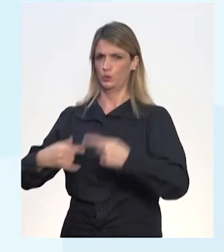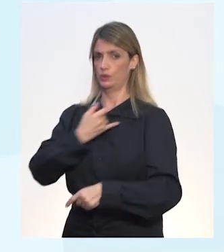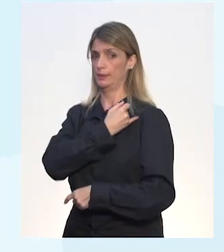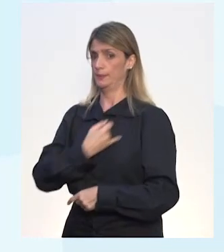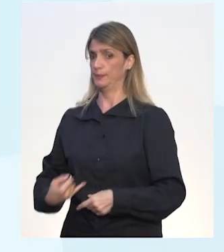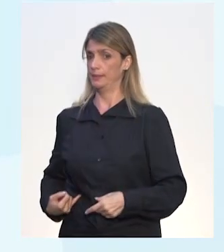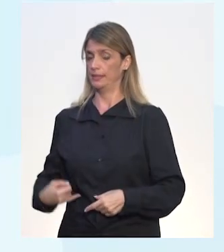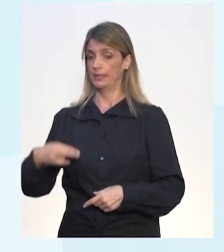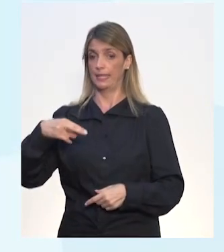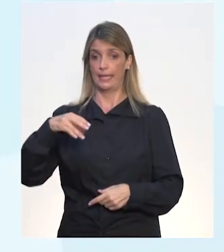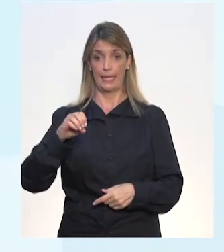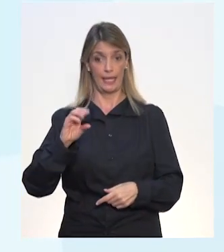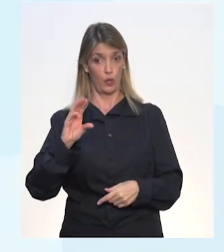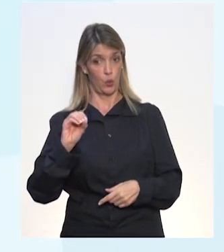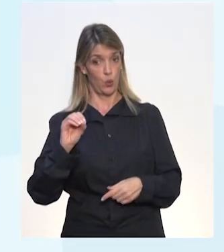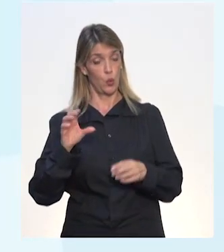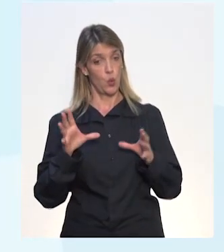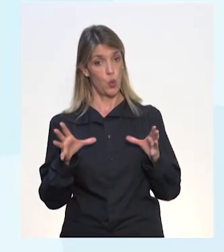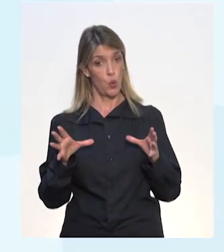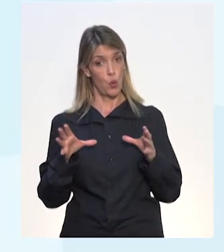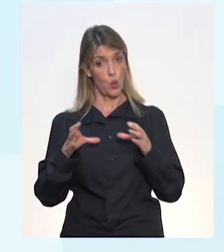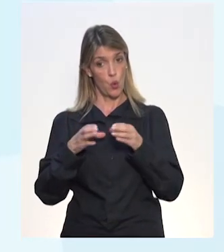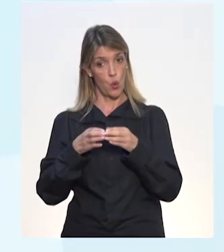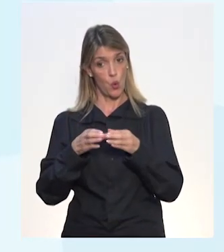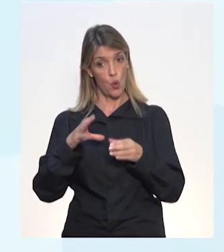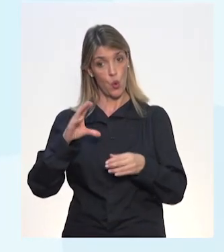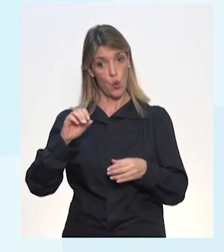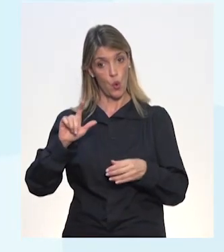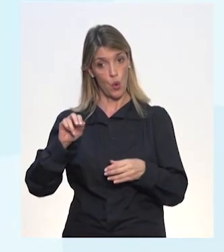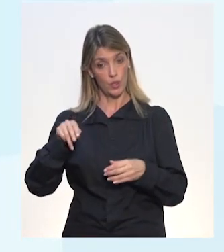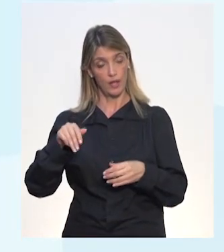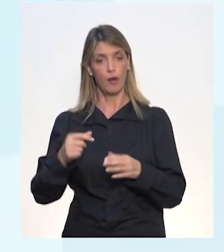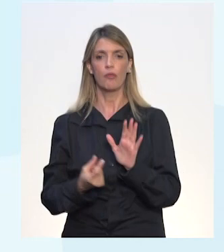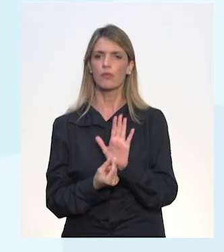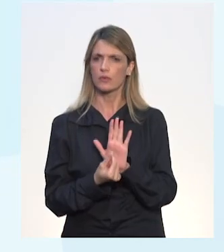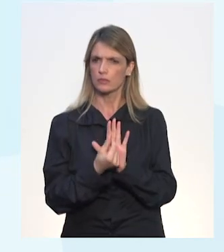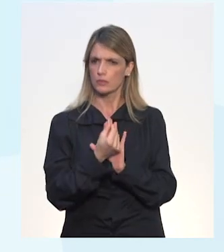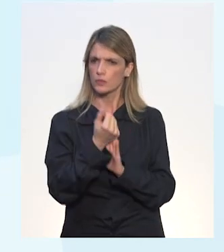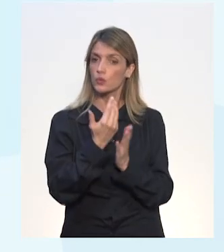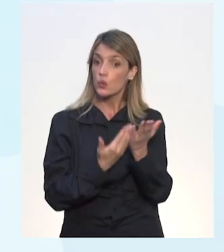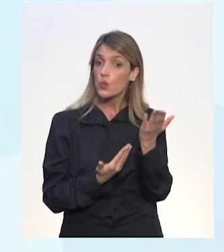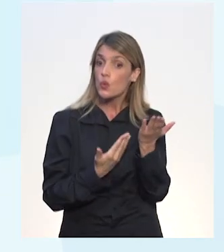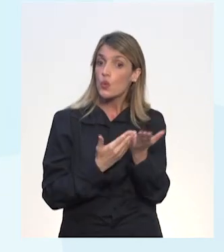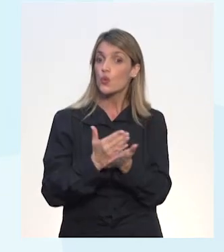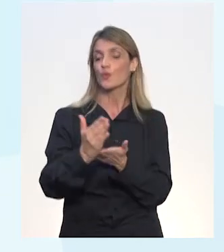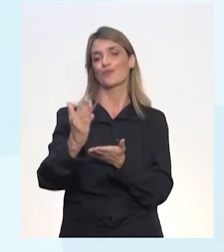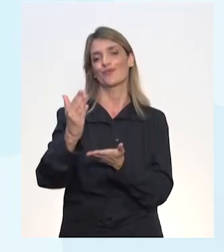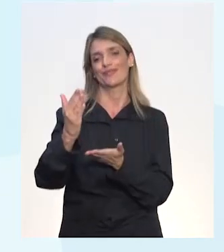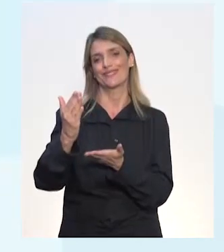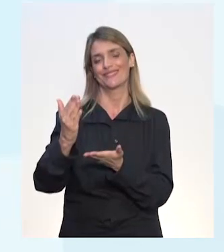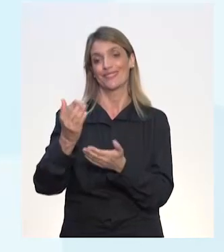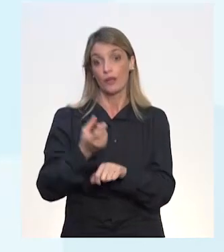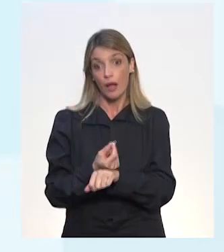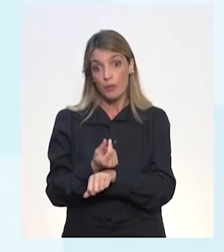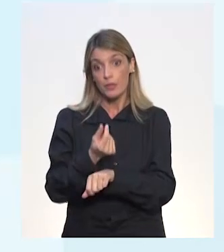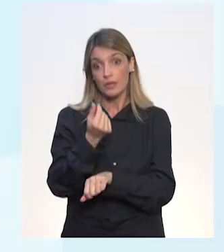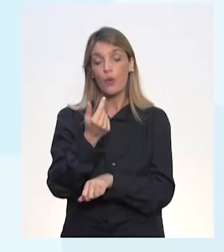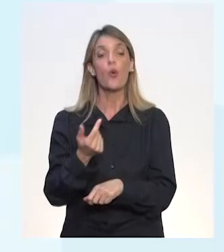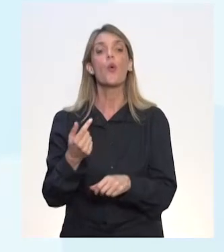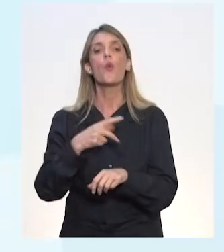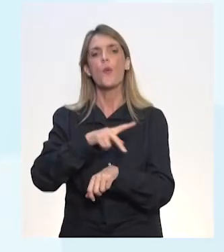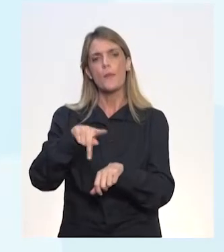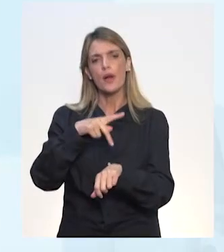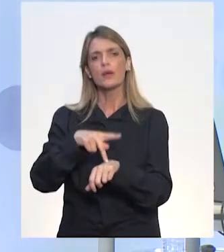e neocoloniais. Gente, nessa época o capitalismo estava surgindo. Os países precisam de